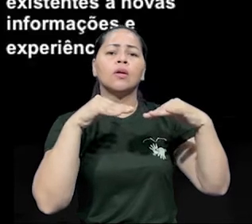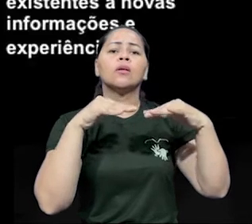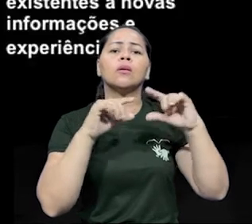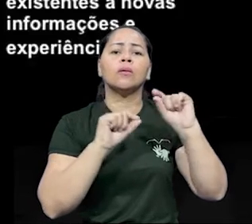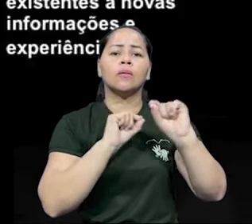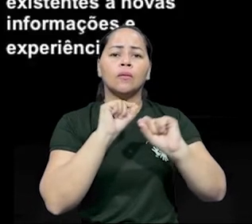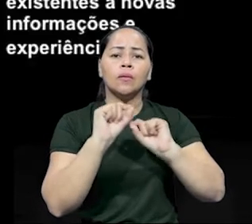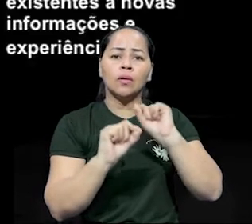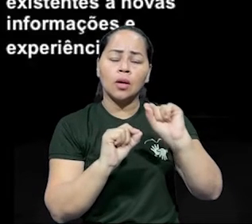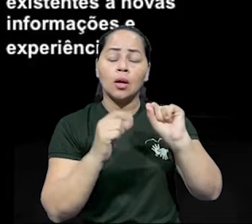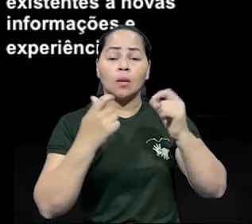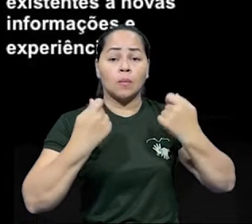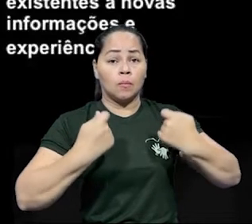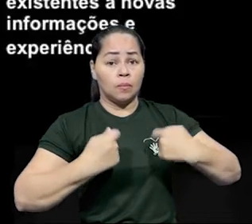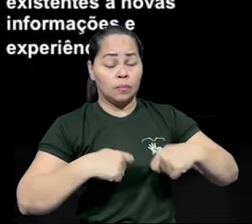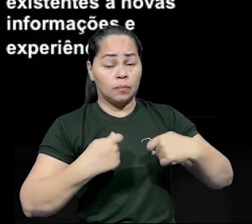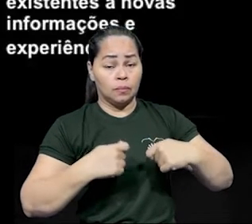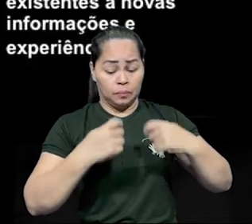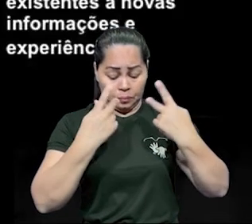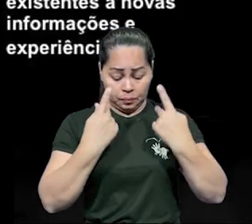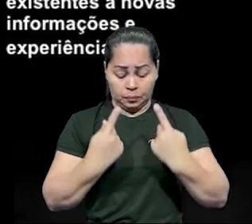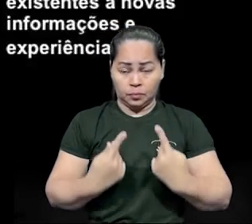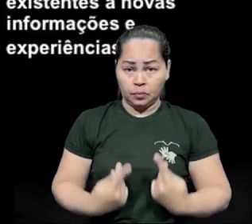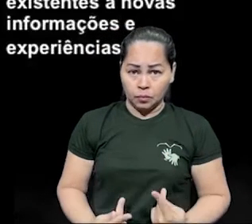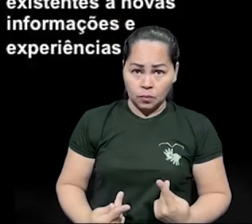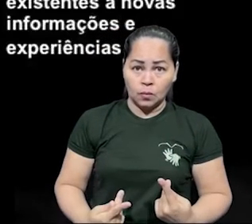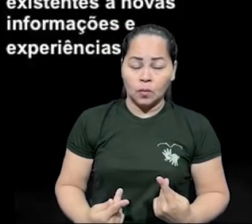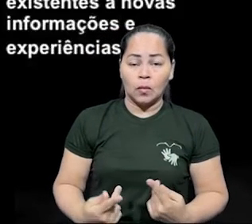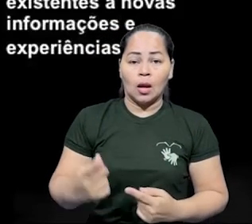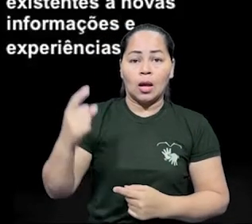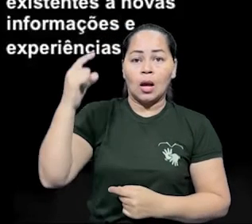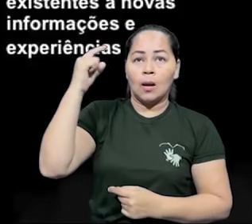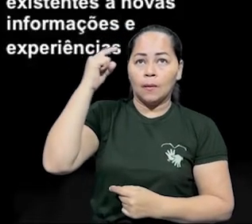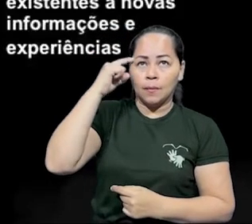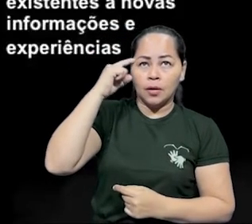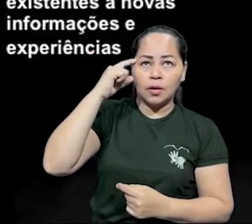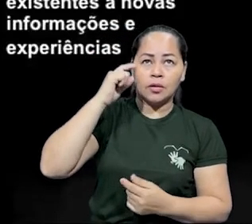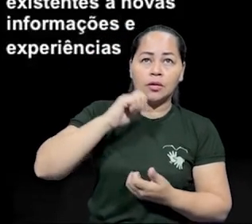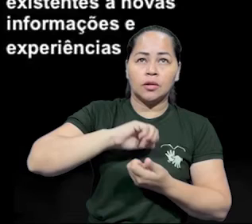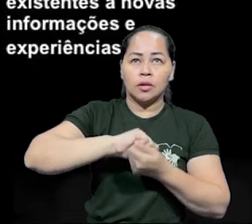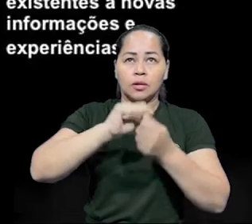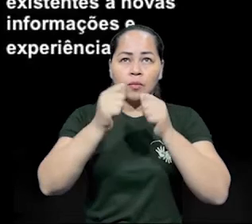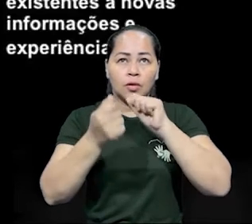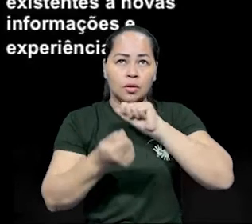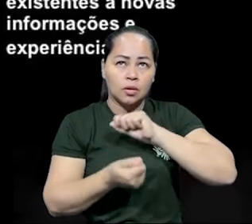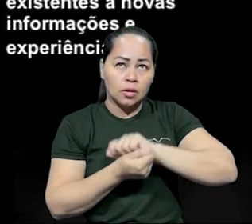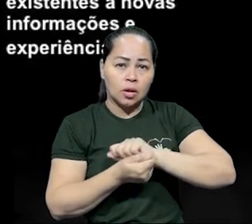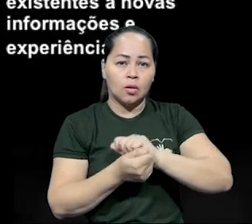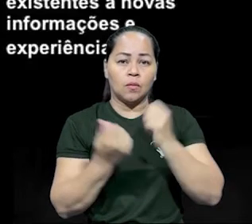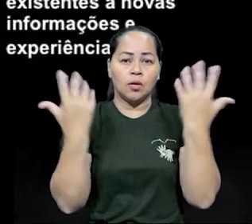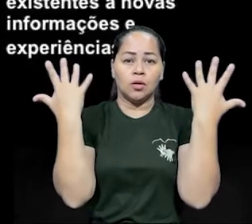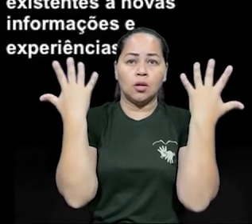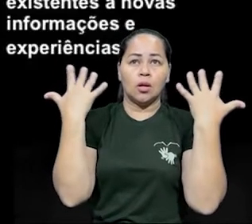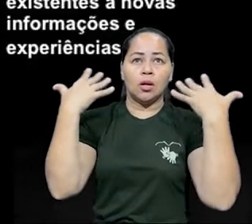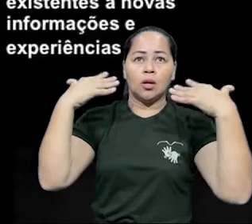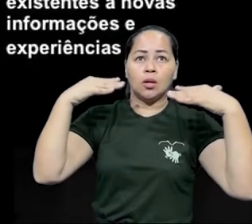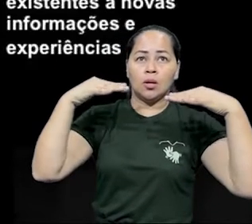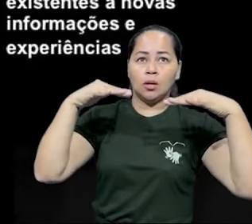há um momento de equilibração que busca a adaptação, e isso